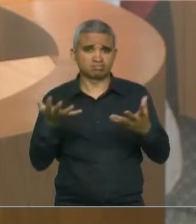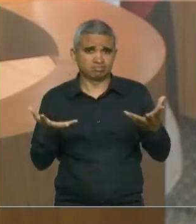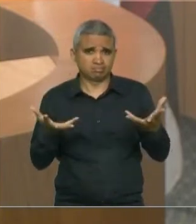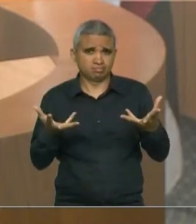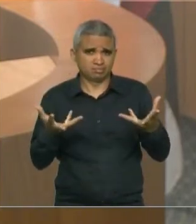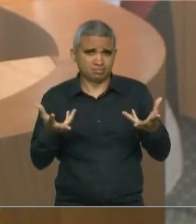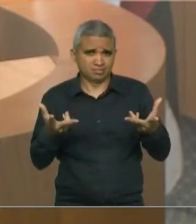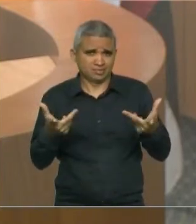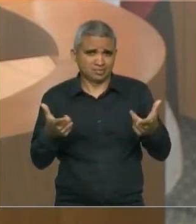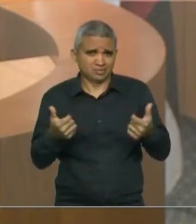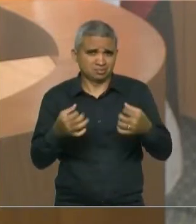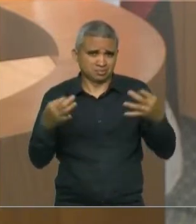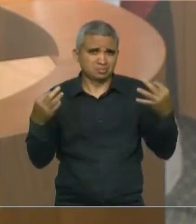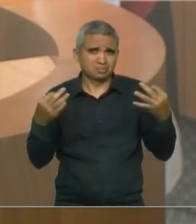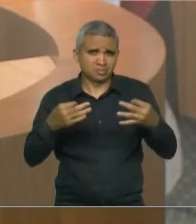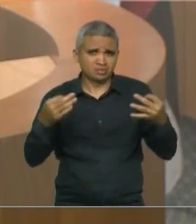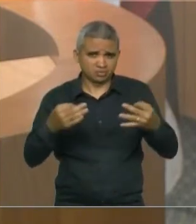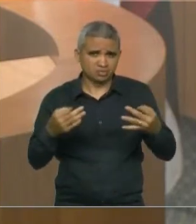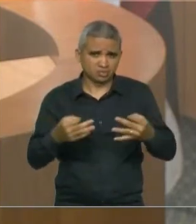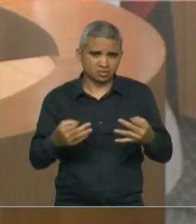já